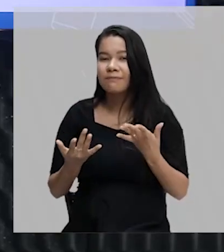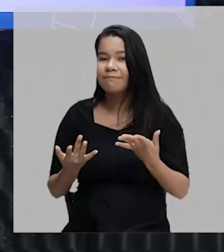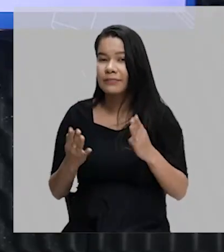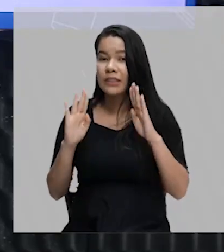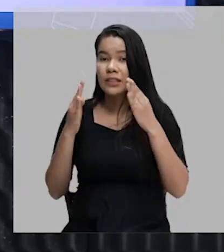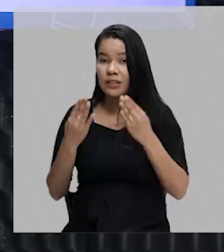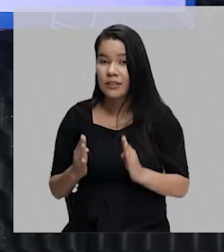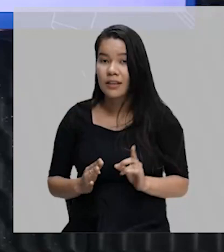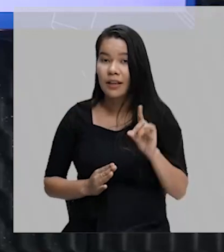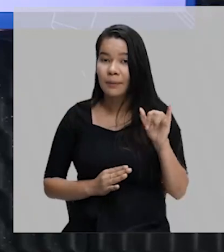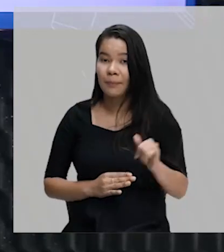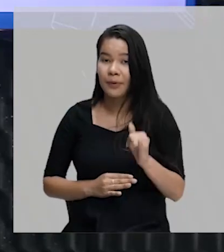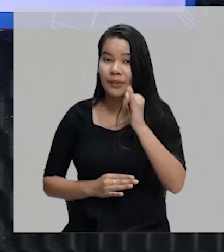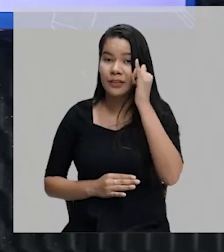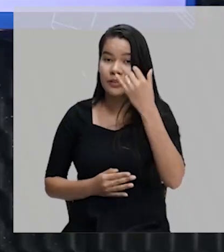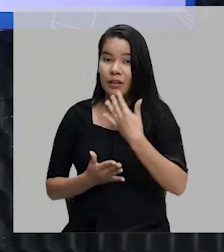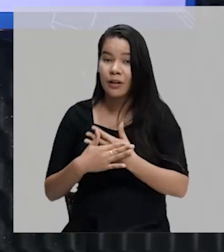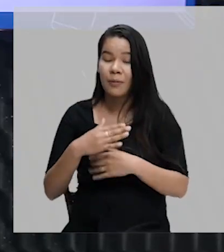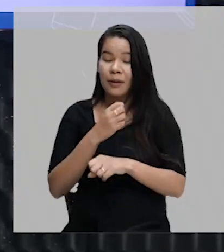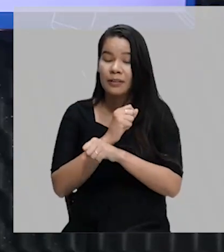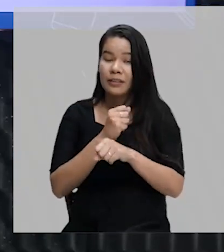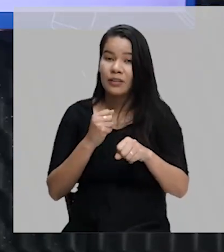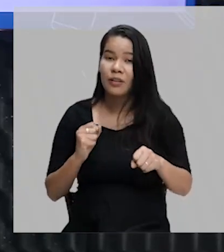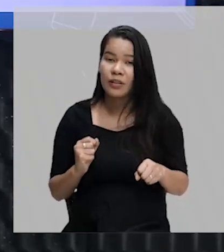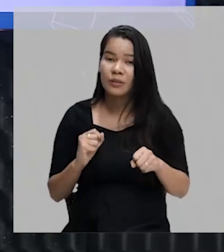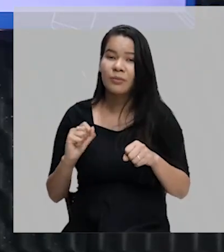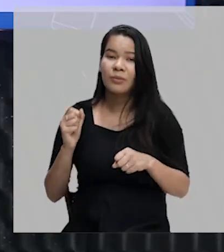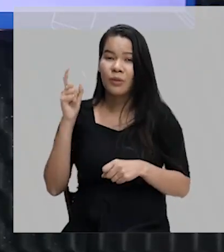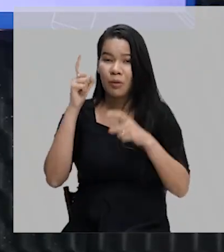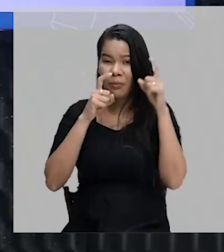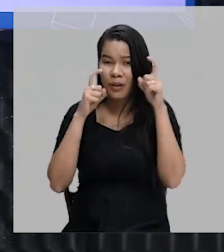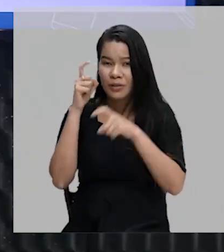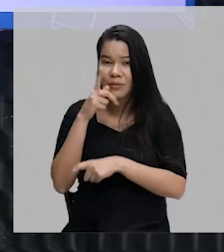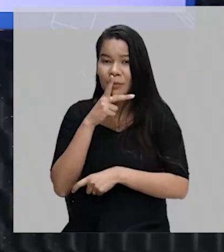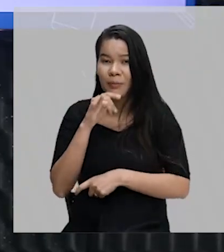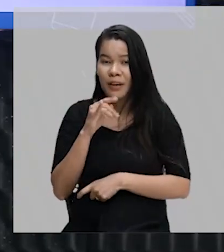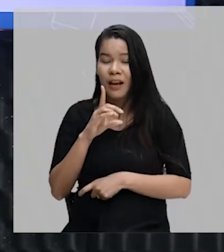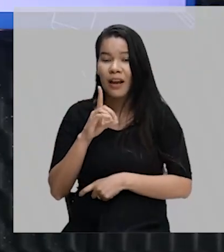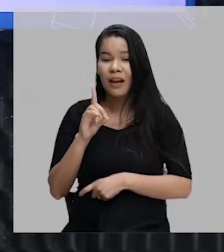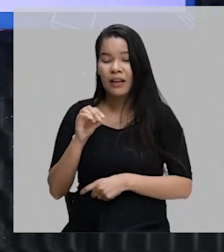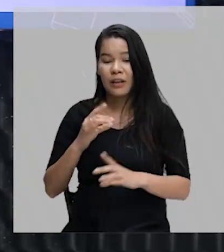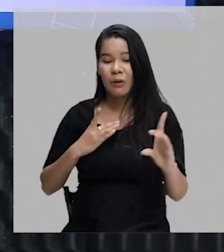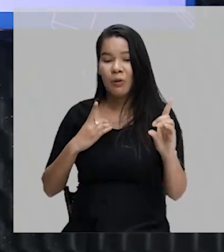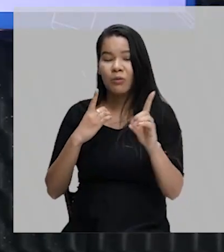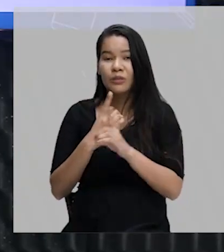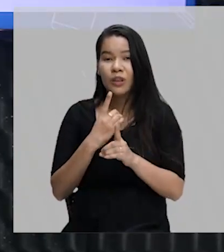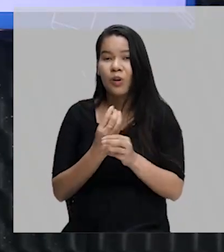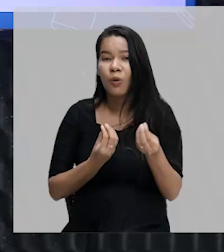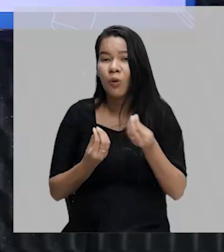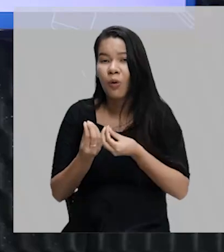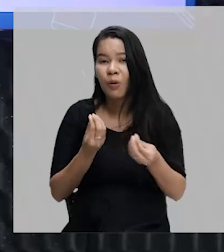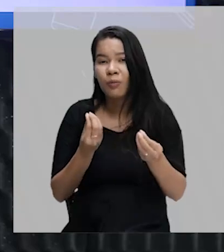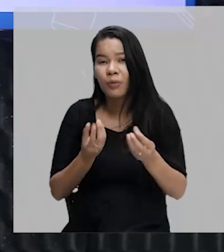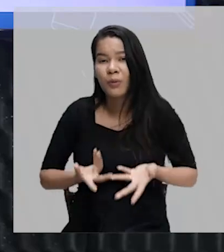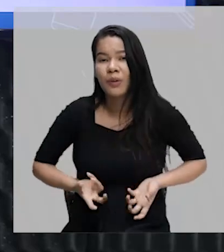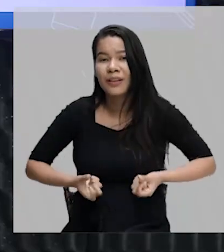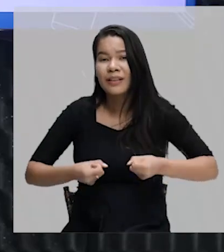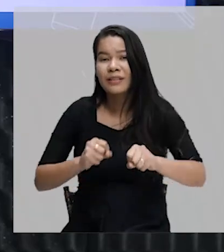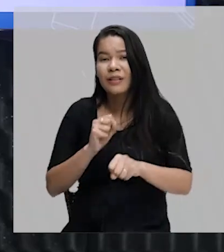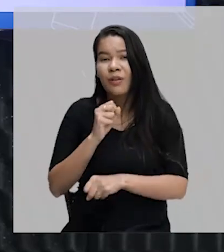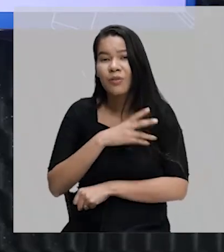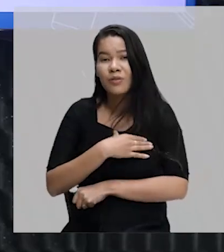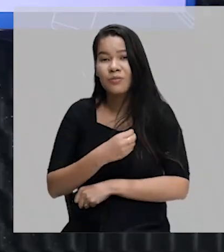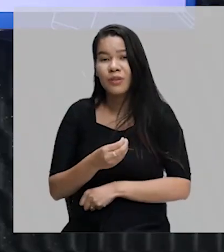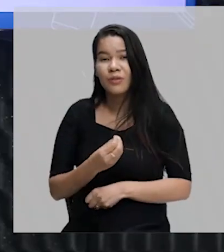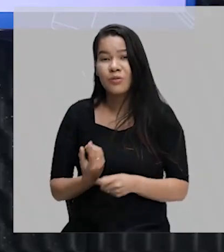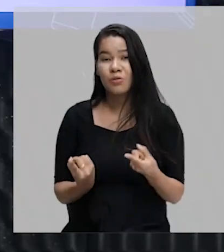maiores preocupações dos pais nos últimos anos é encontrar maneiras para proteger seus filhos contra os perigos da